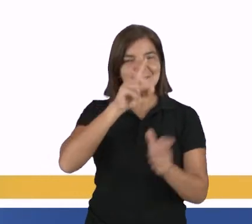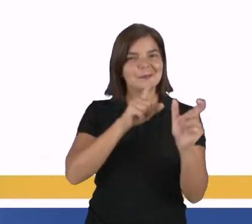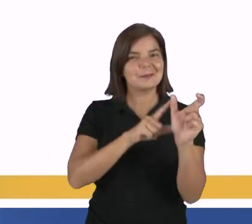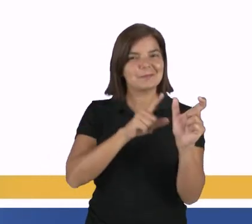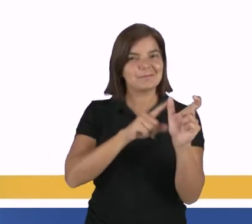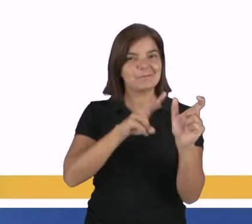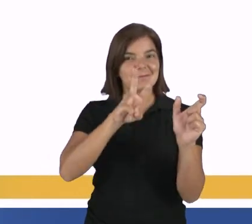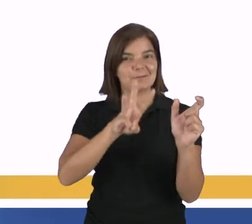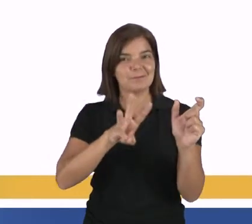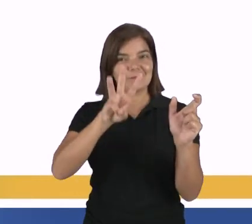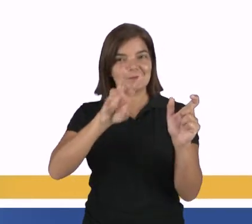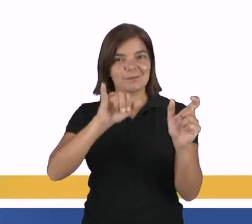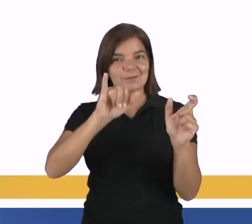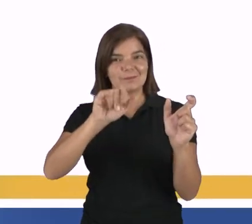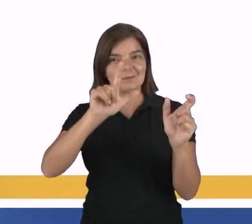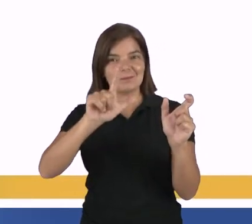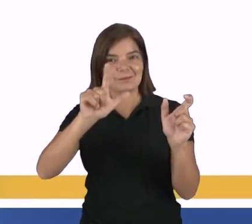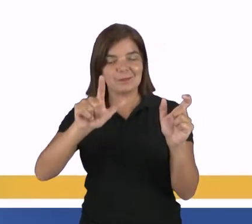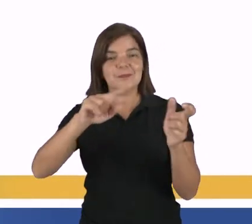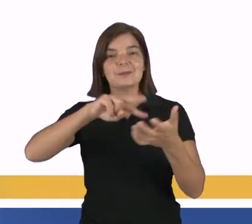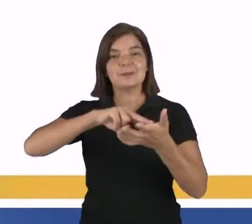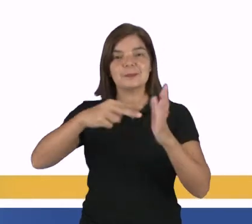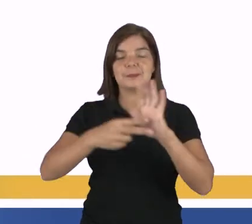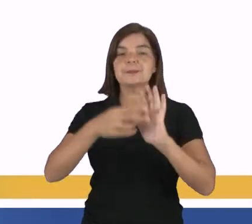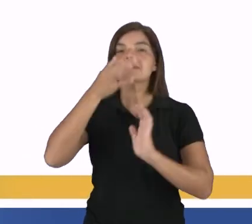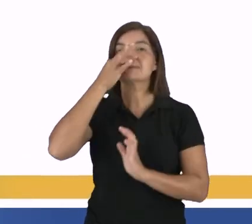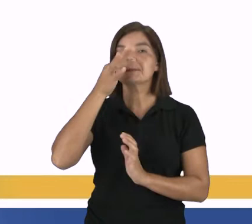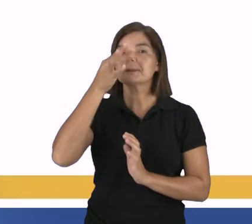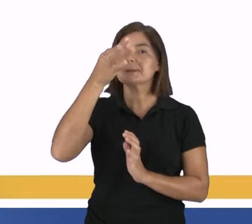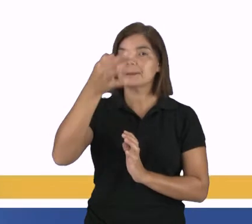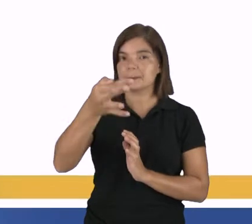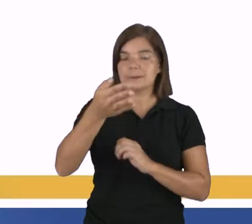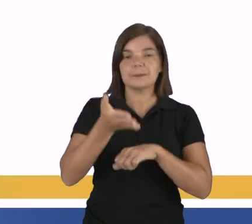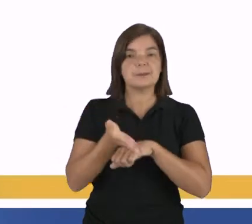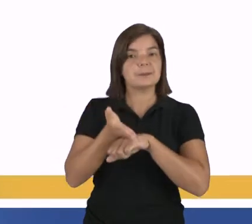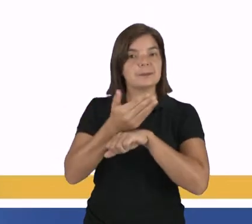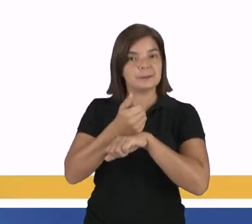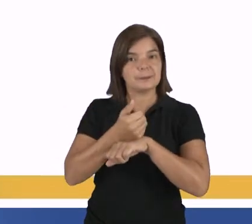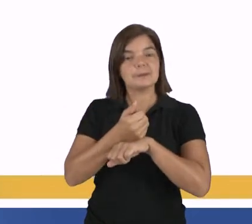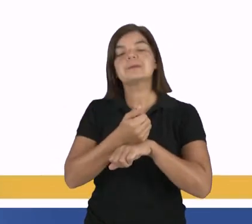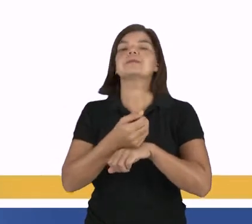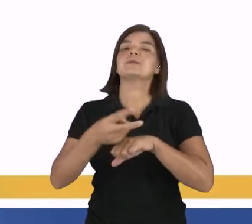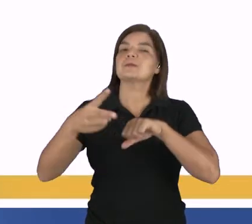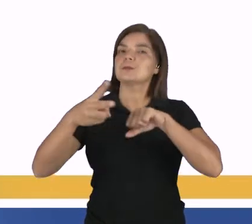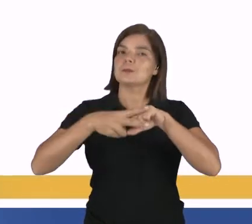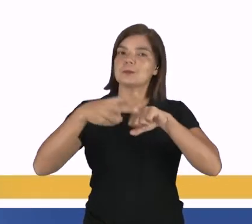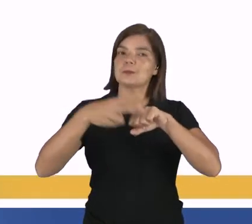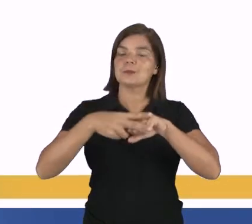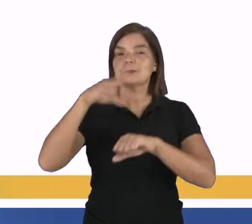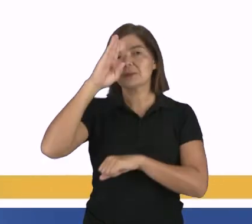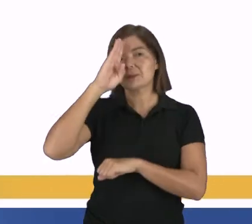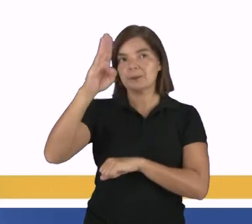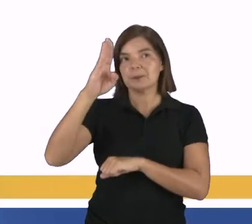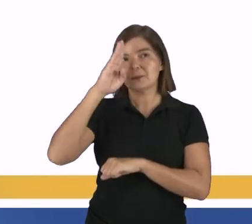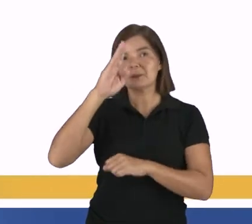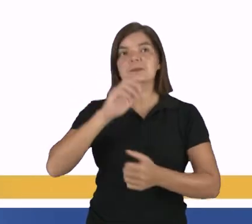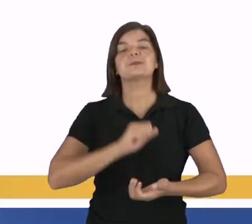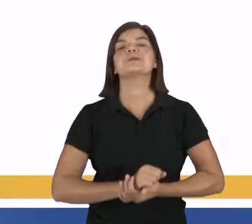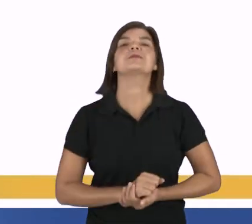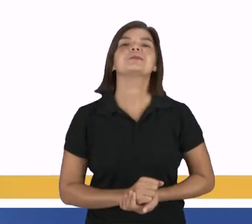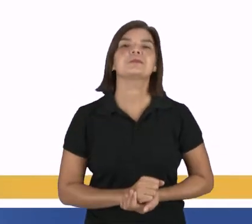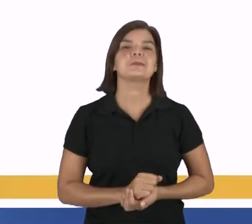indica que a frase está no futuro. Basta colocar o will na frente do verbo principal, que no caso aí é o verbo